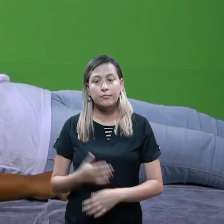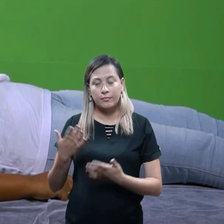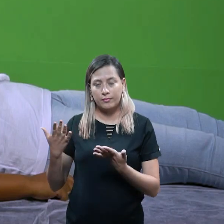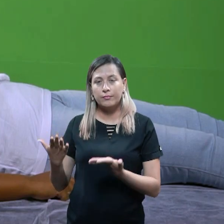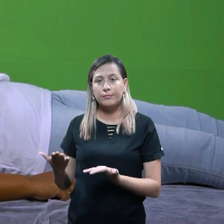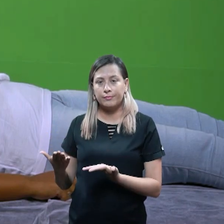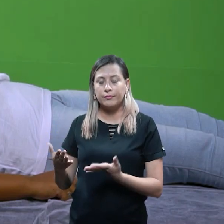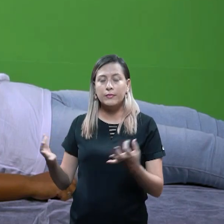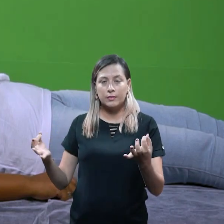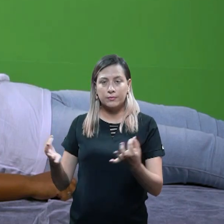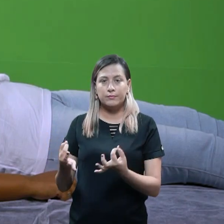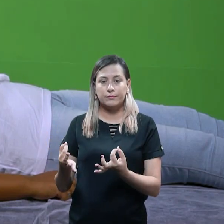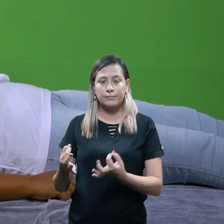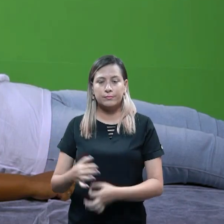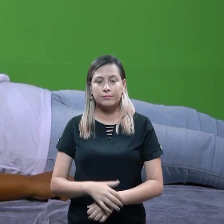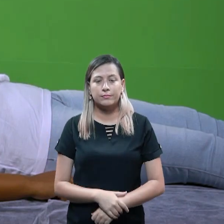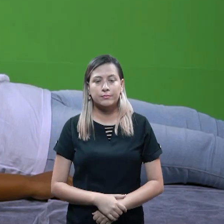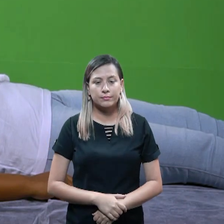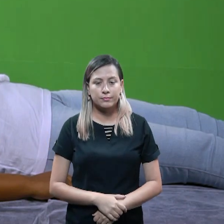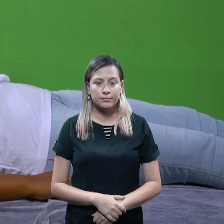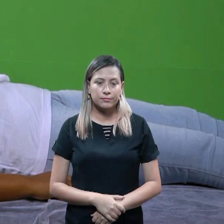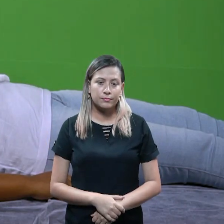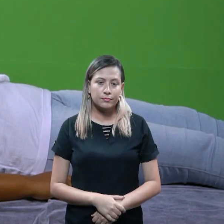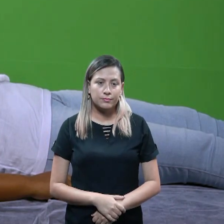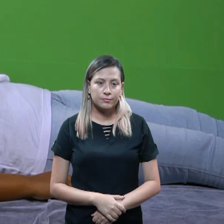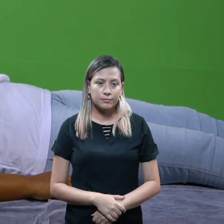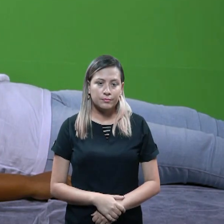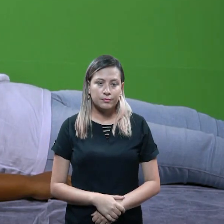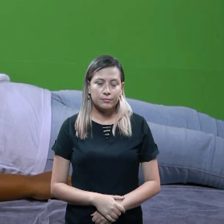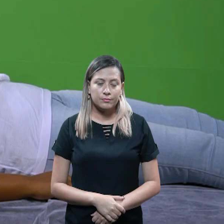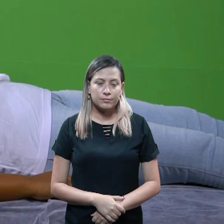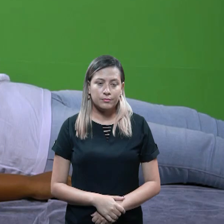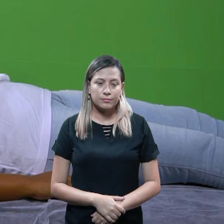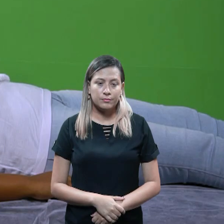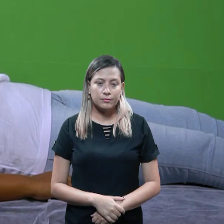aqui, vai dar essa medida que saiu transversal ali.